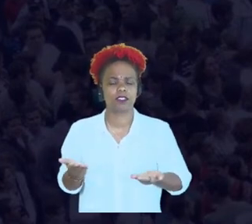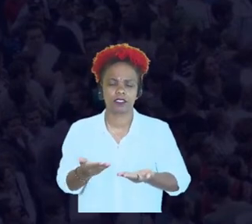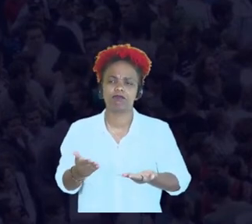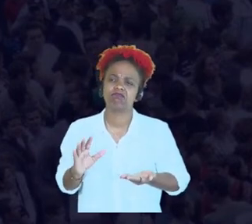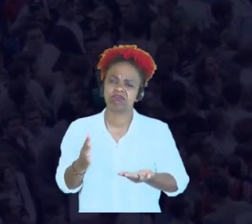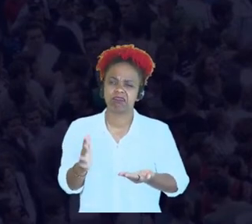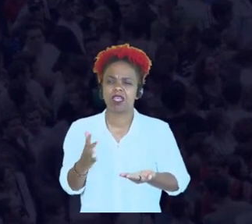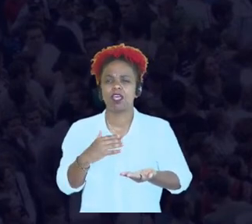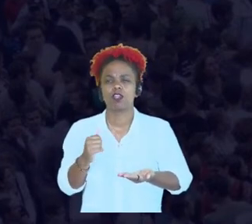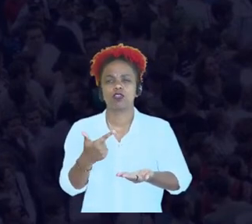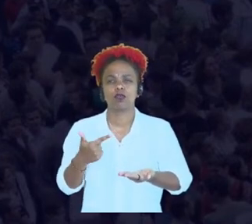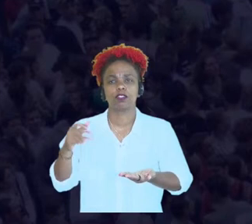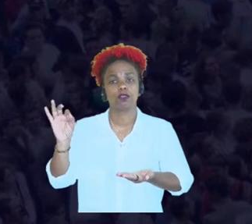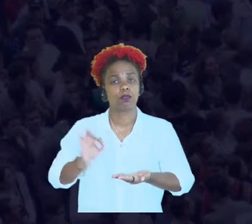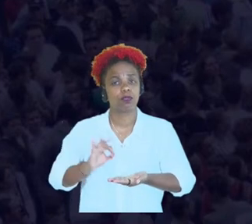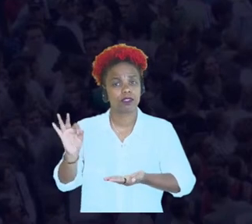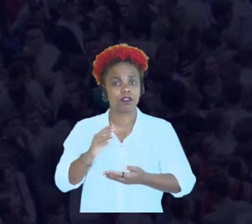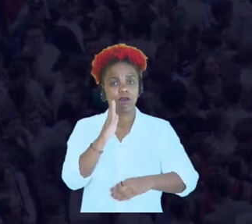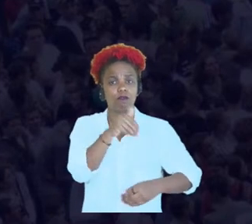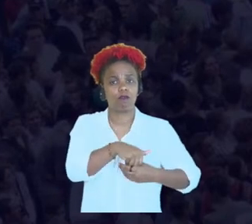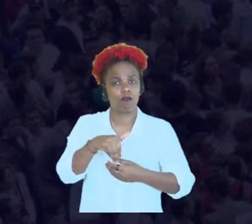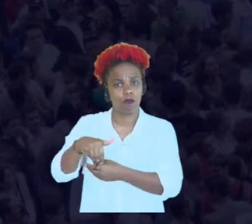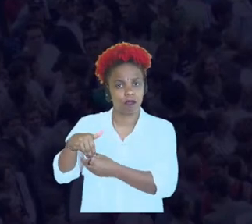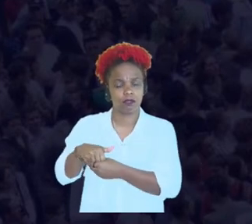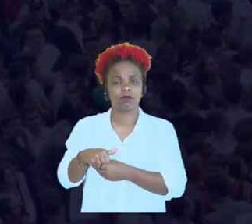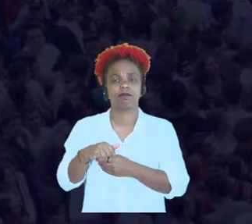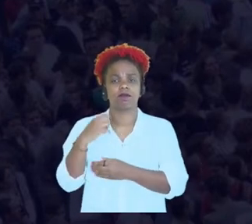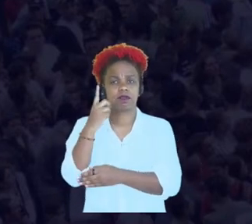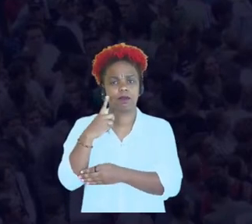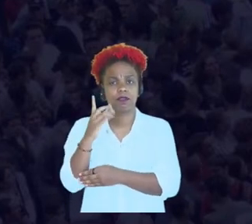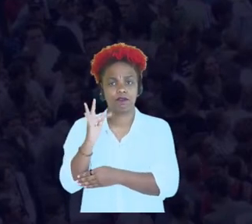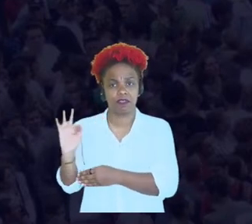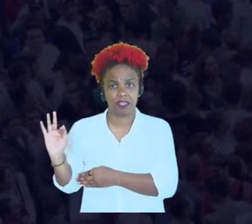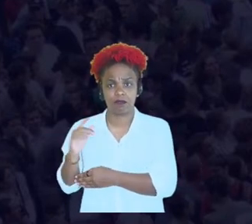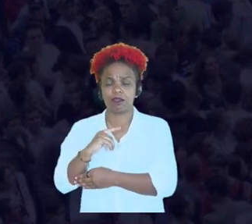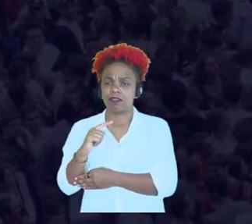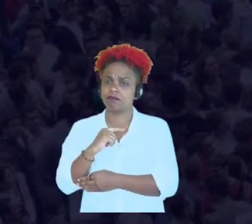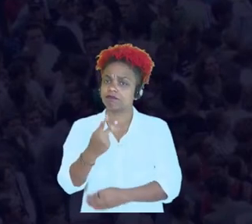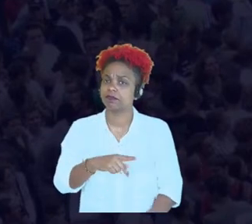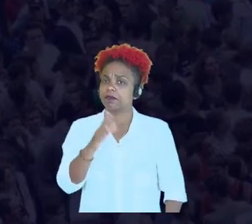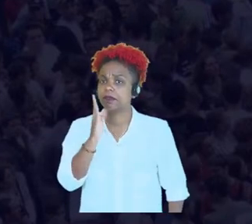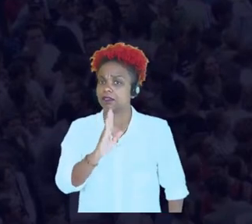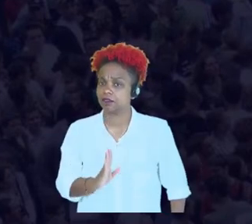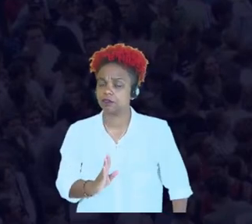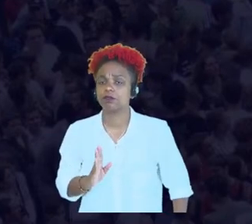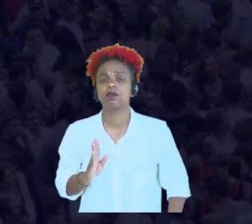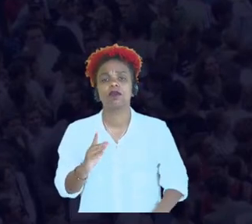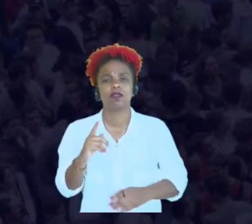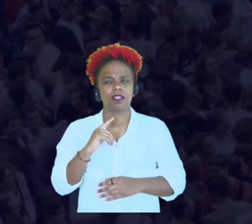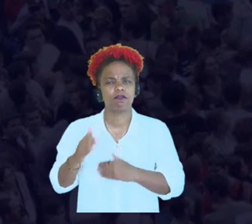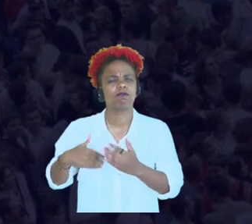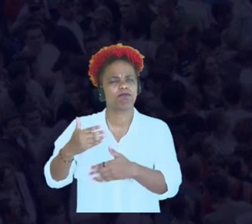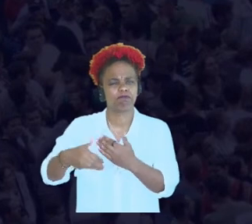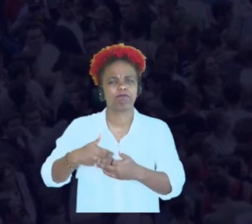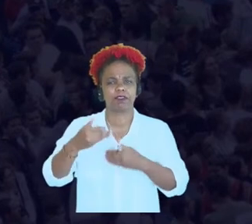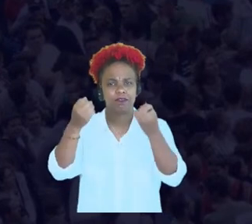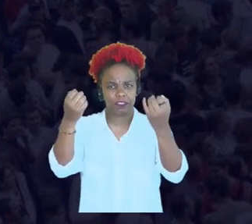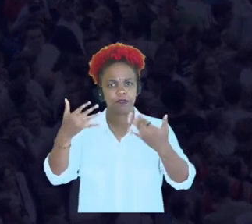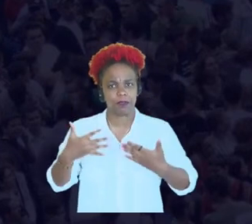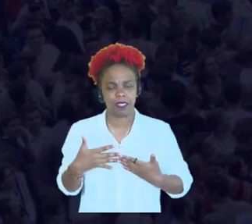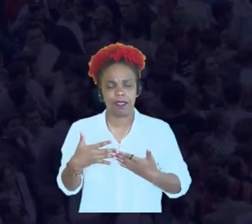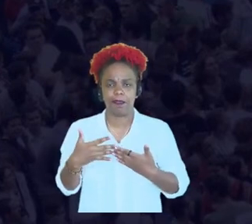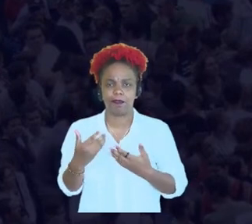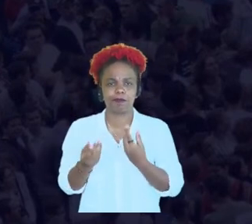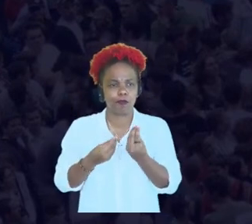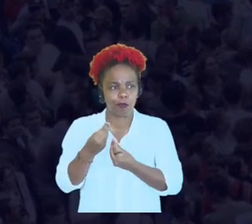deputados, ou 2% dos votos para deputados federais a nível nacional. Um pouquinho mais para frente a gente vai falar